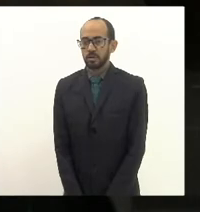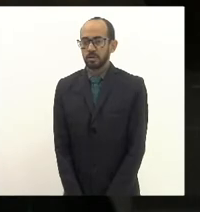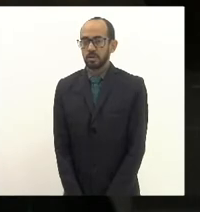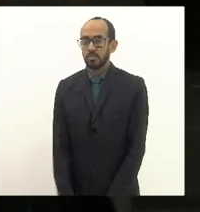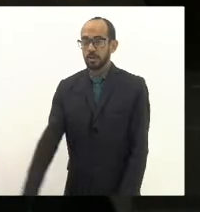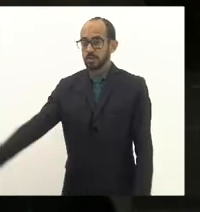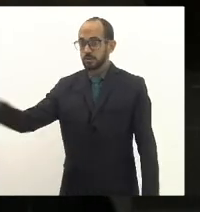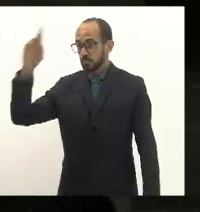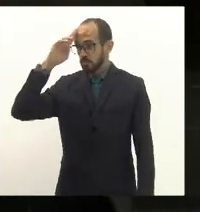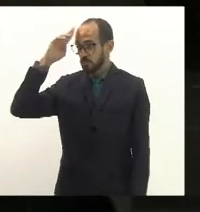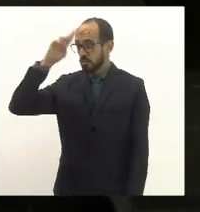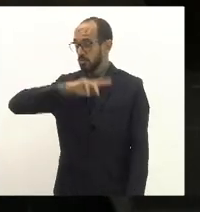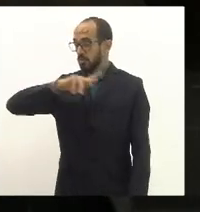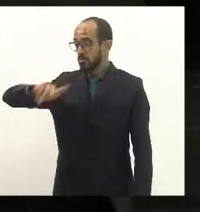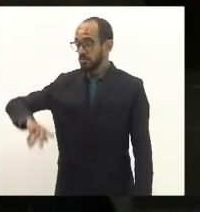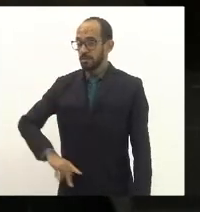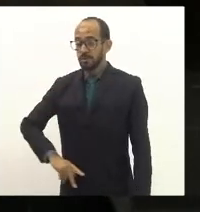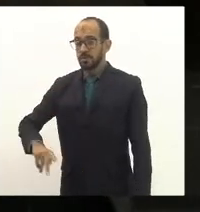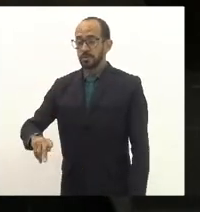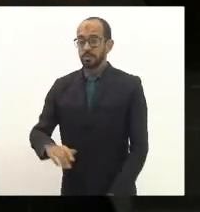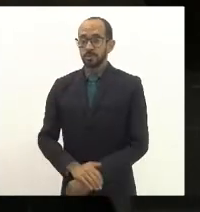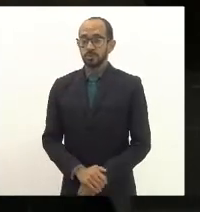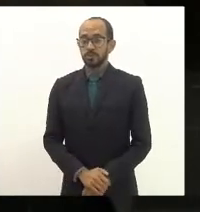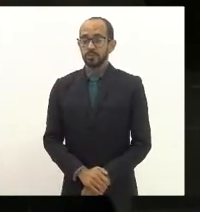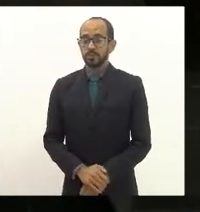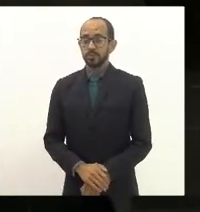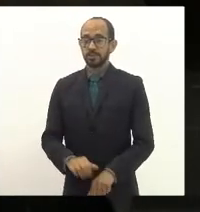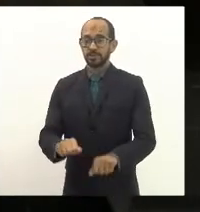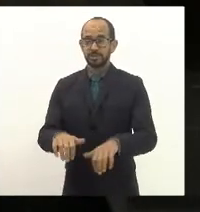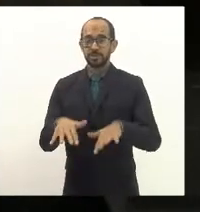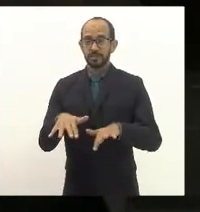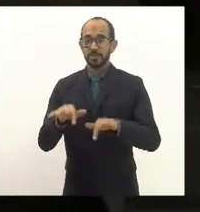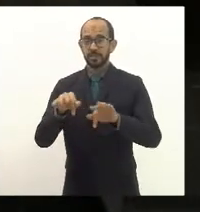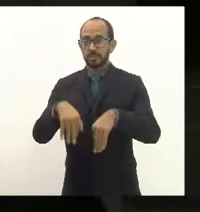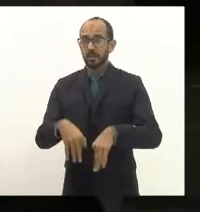Senhora presidente do expediente final,